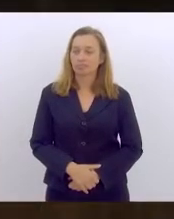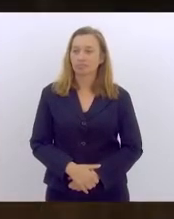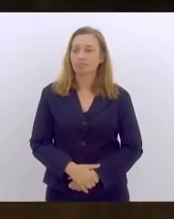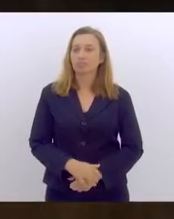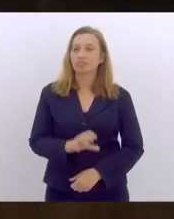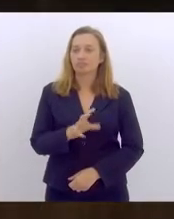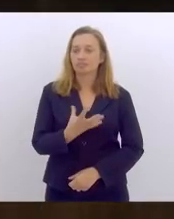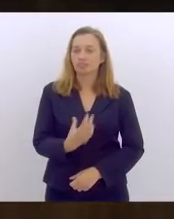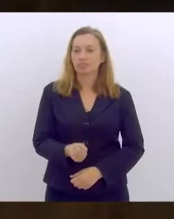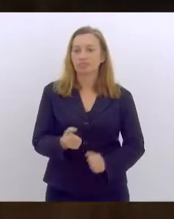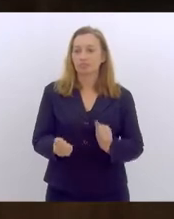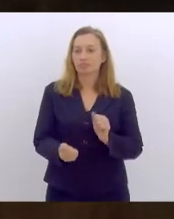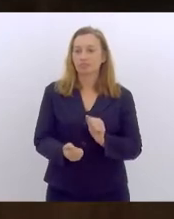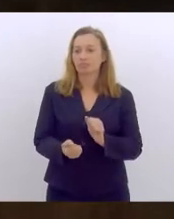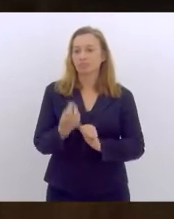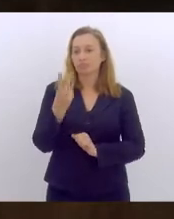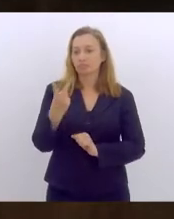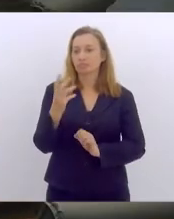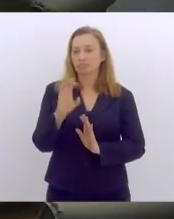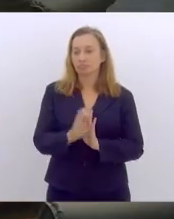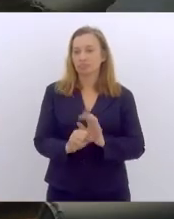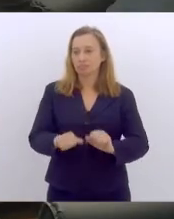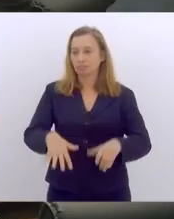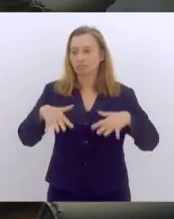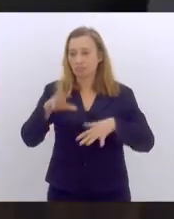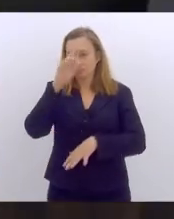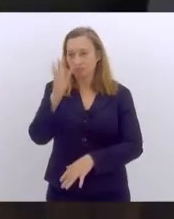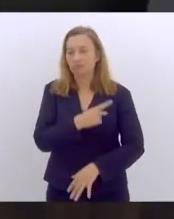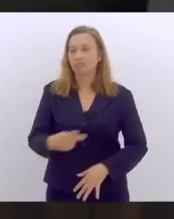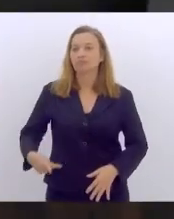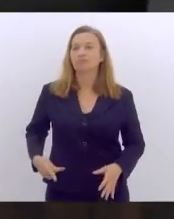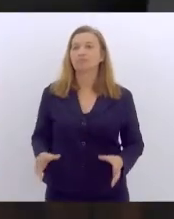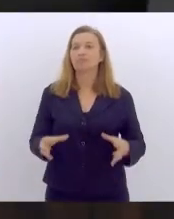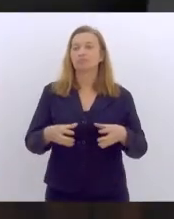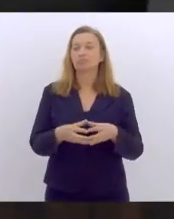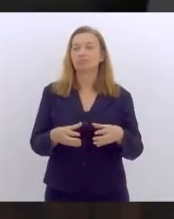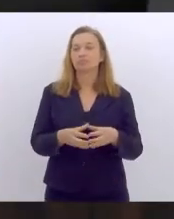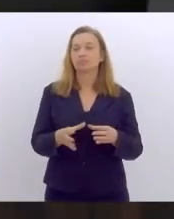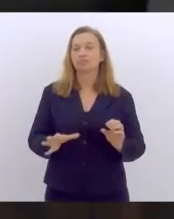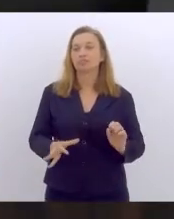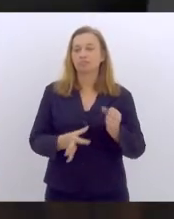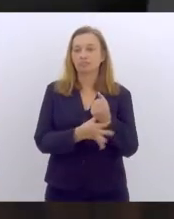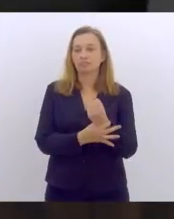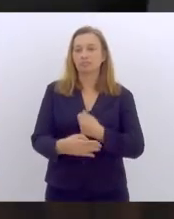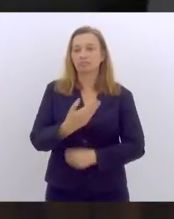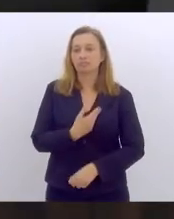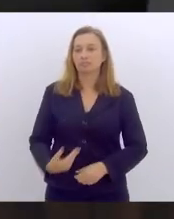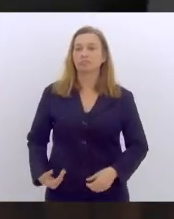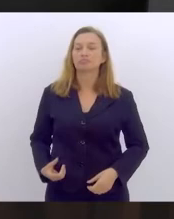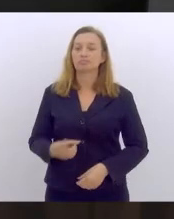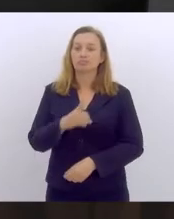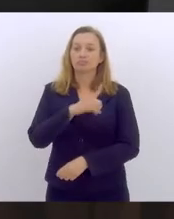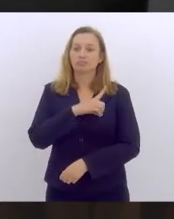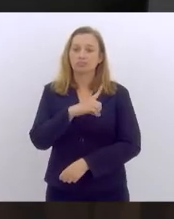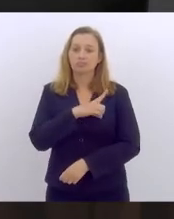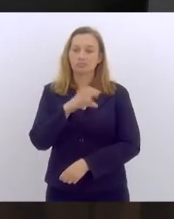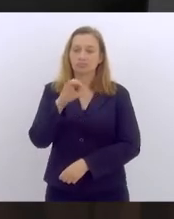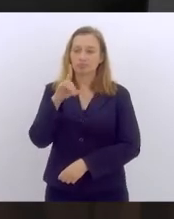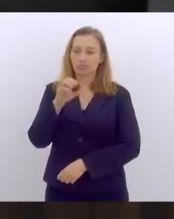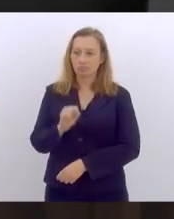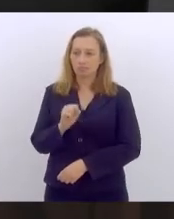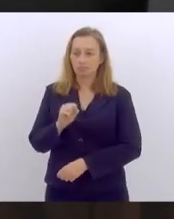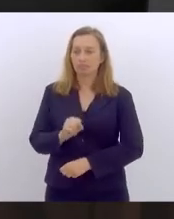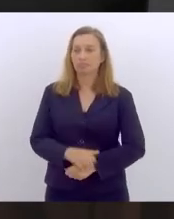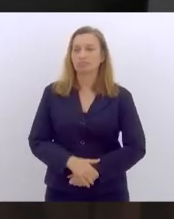Favorável às duas emendas do plenário, presidente. Pela Comissão de Segurança Pública, deputado delegado Carlos Augusto.